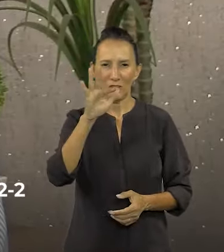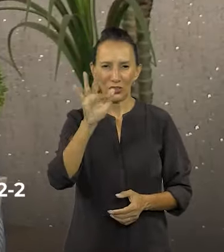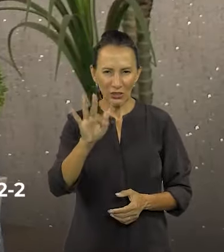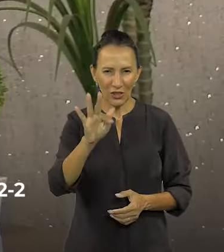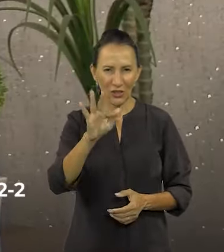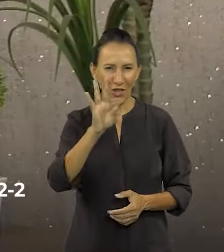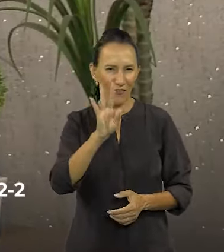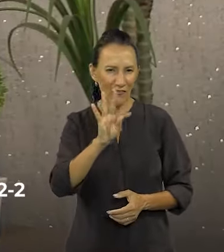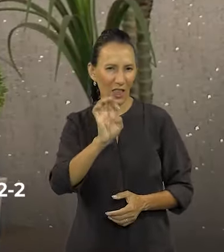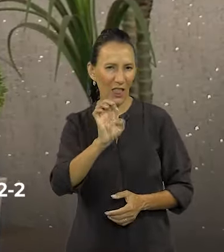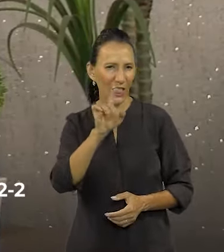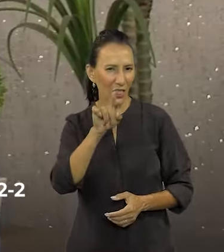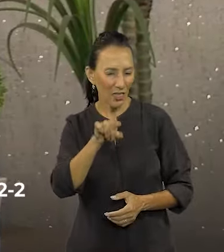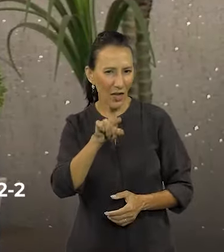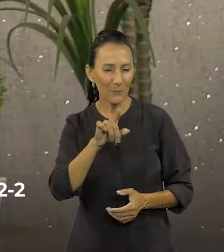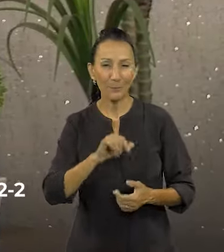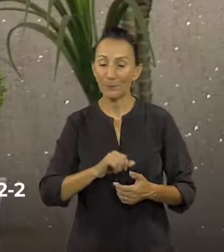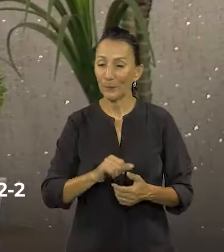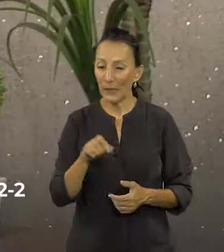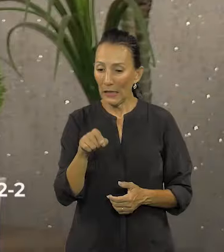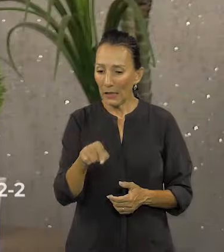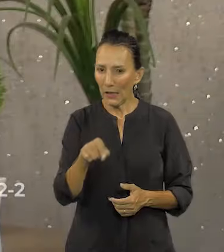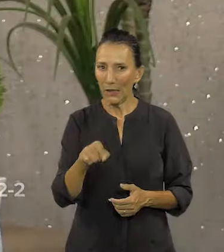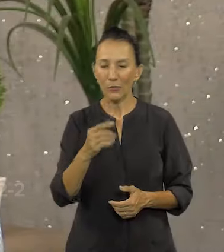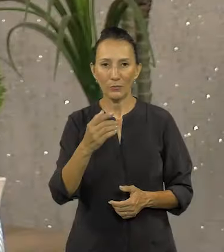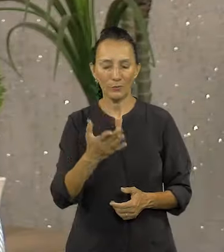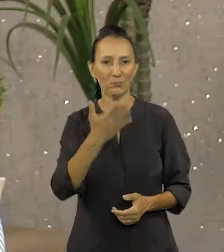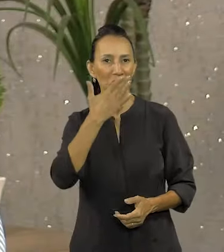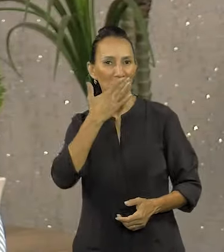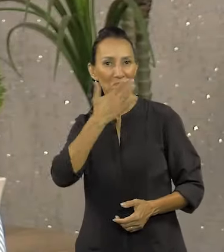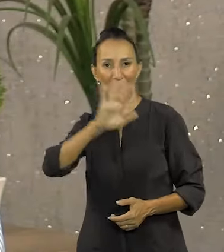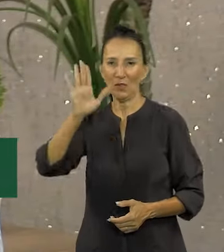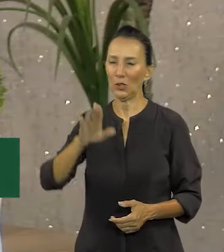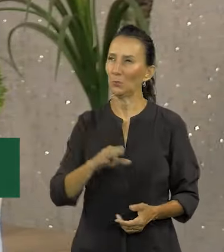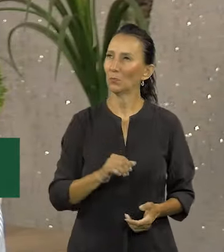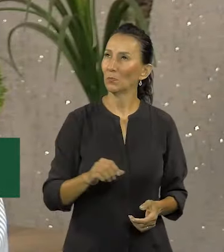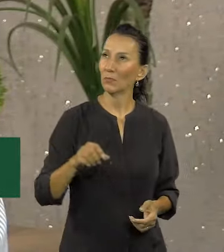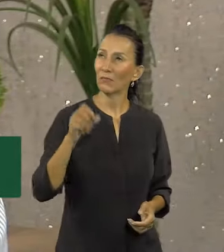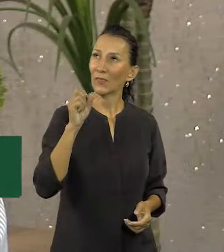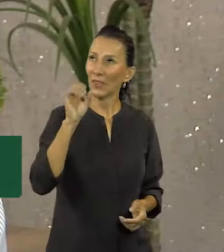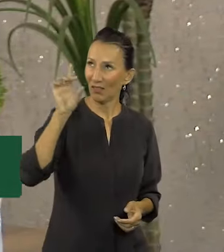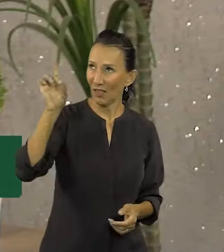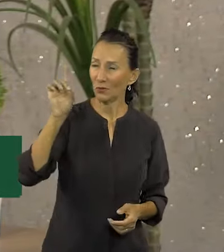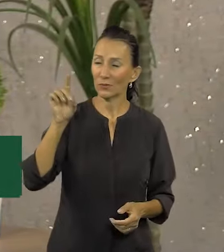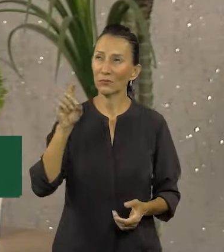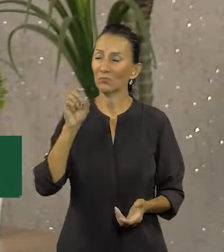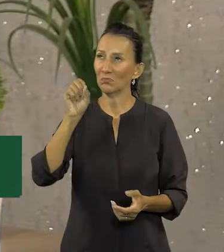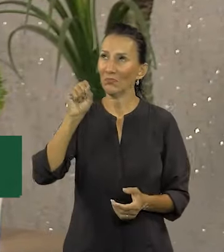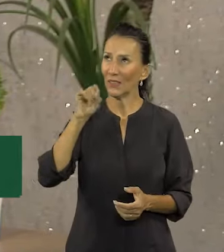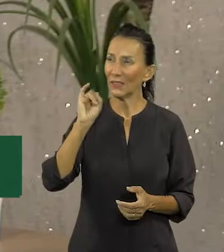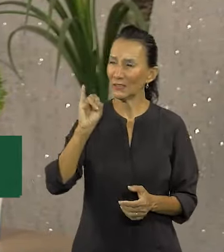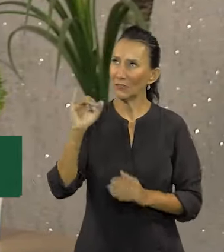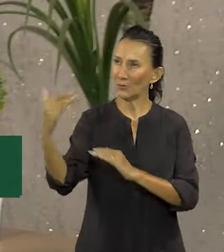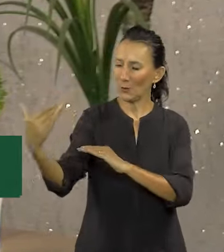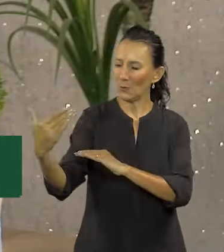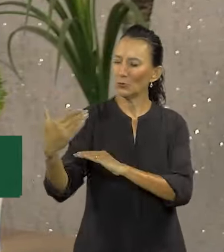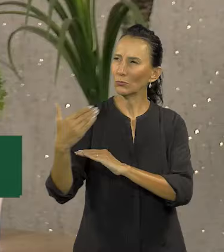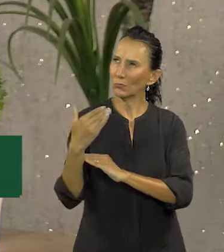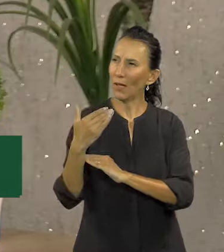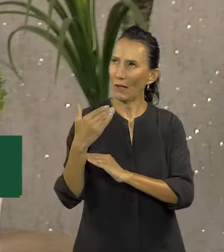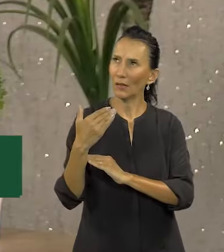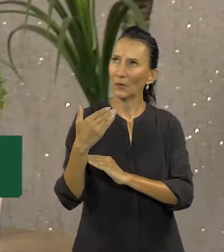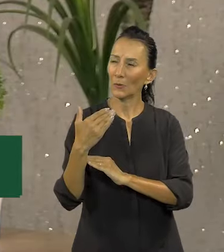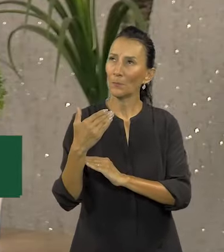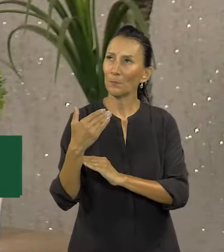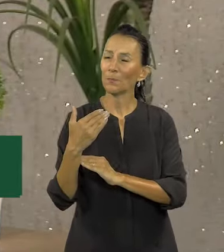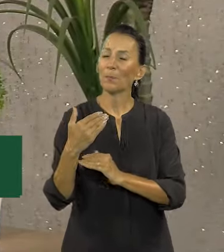vitória a primeira pessoa que viria a lhe abraçar que caso viesse lhe abraçar ele sacrificaria